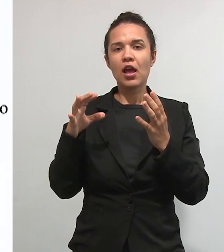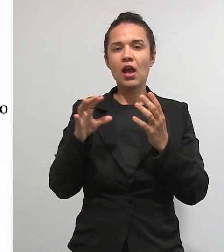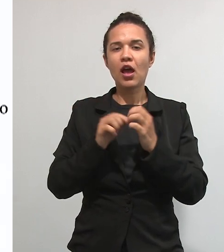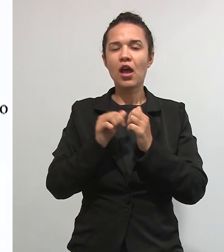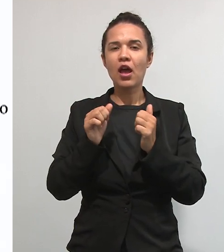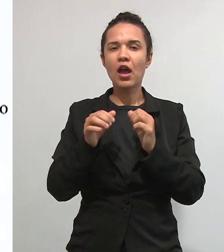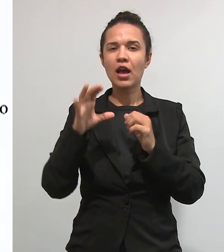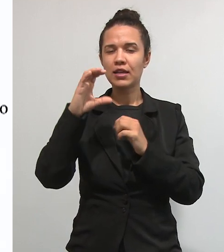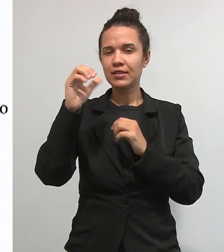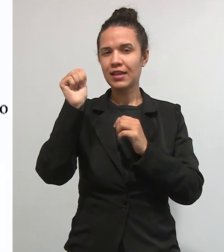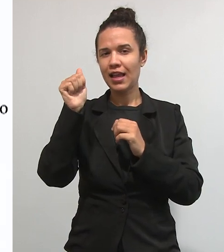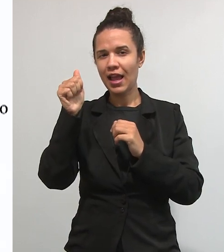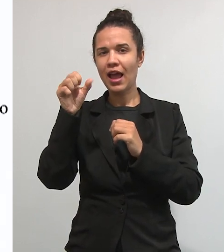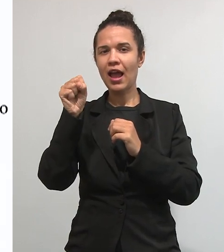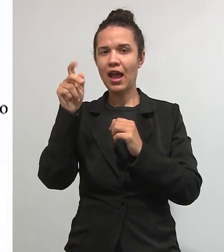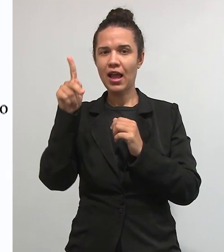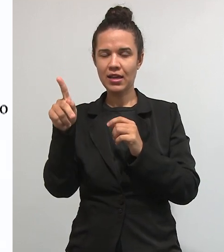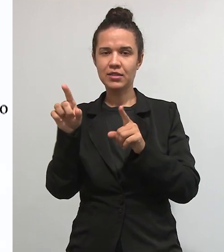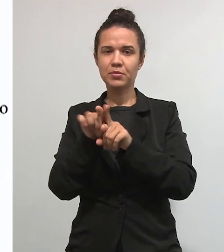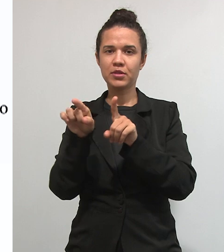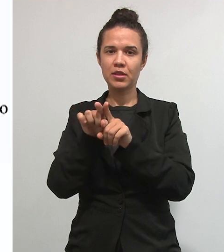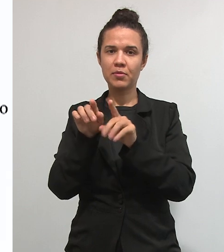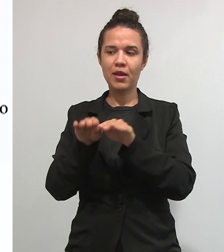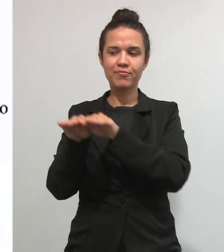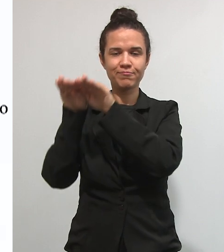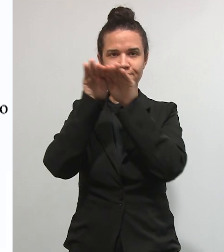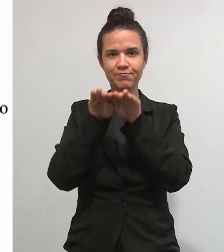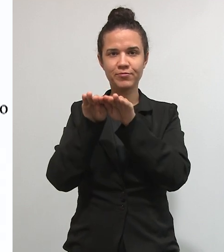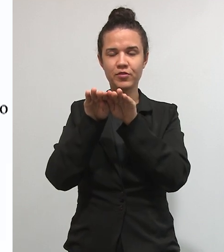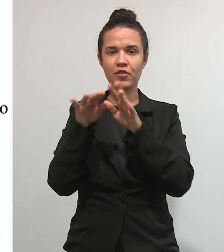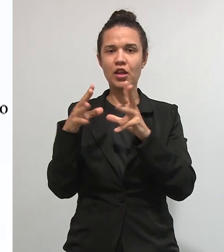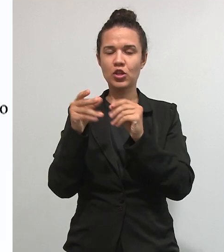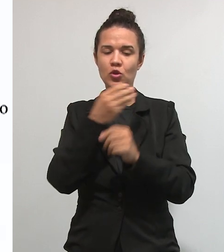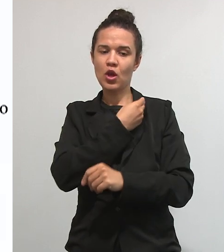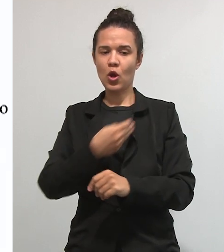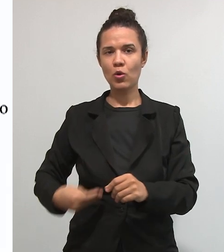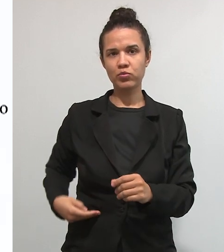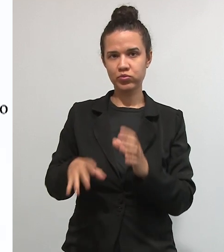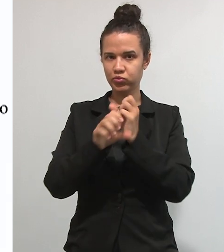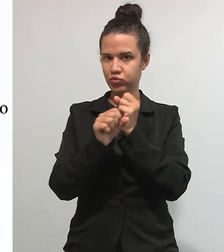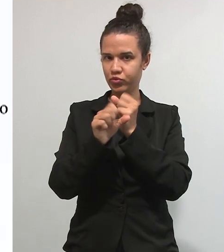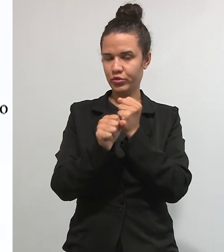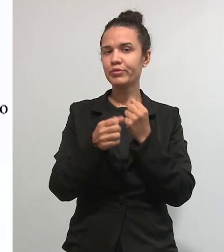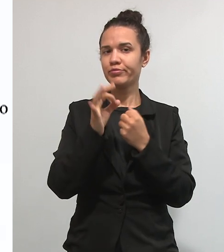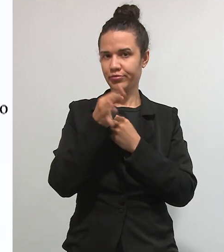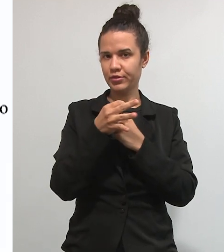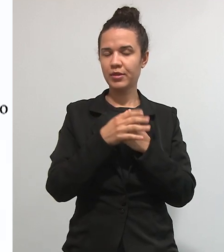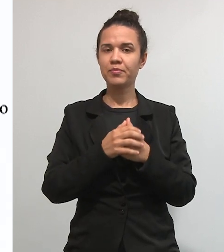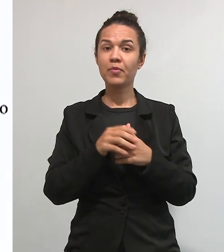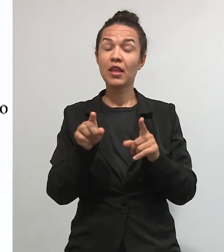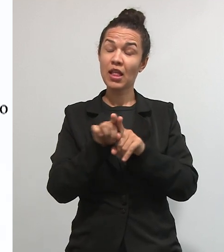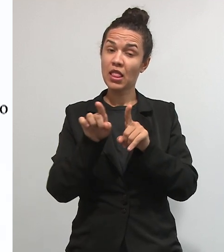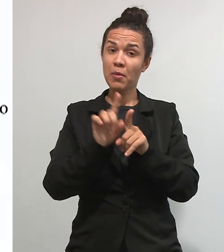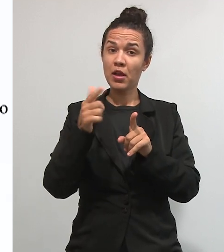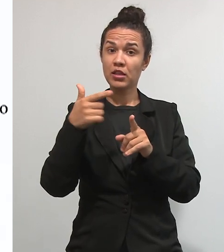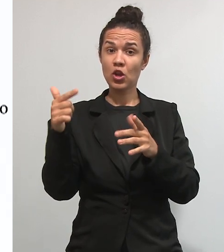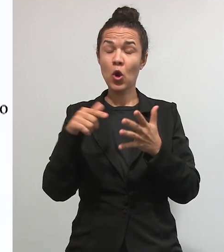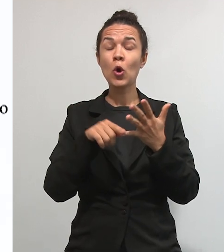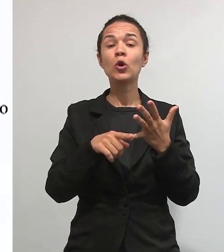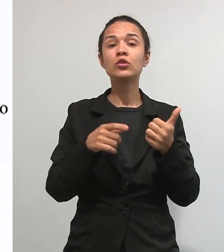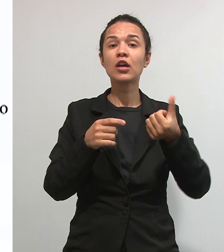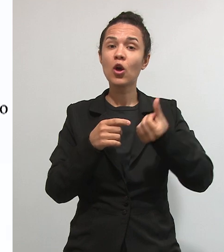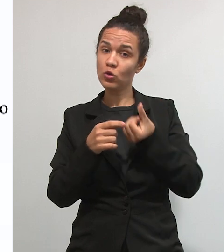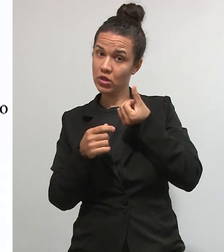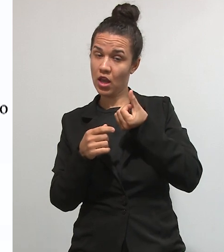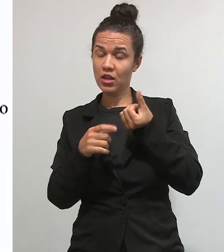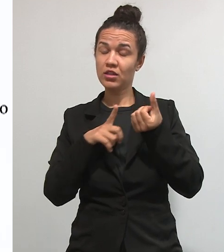públicas. Temos também, inclusive aqui, gente, vou mostrar para vocês o decreto 10.520, que também veio, uma forma aqui de